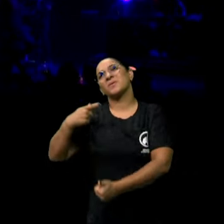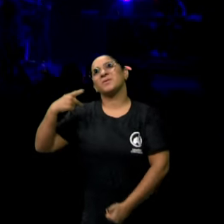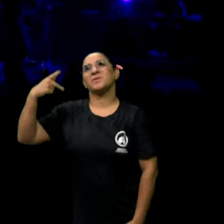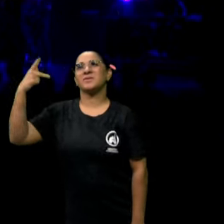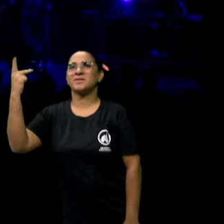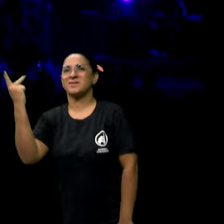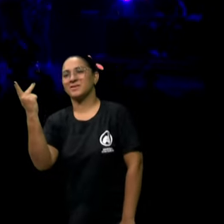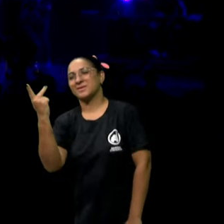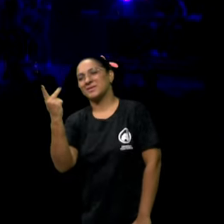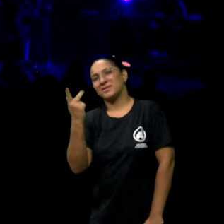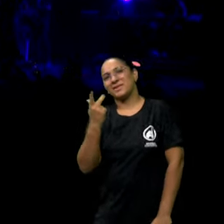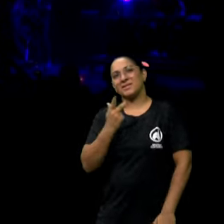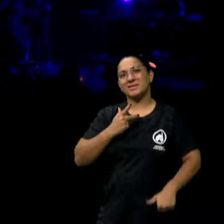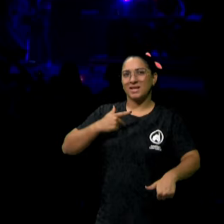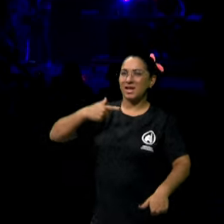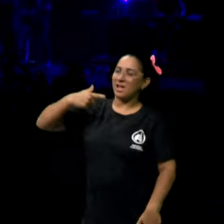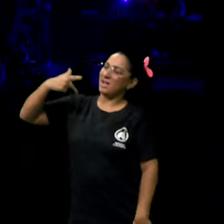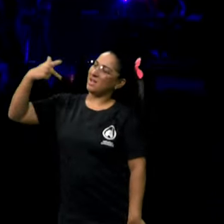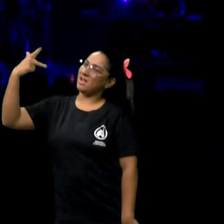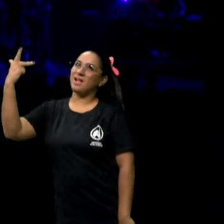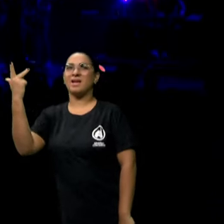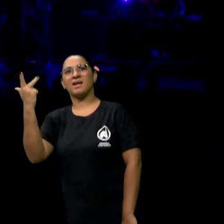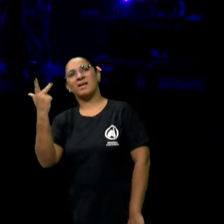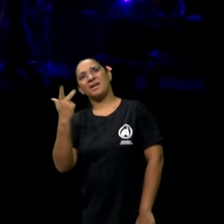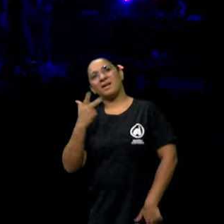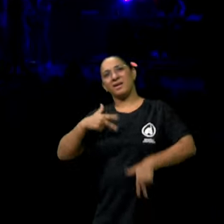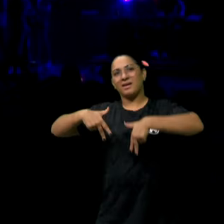Vamos casar